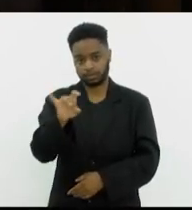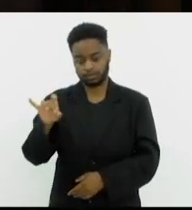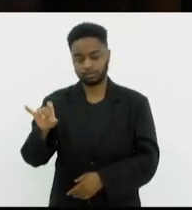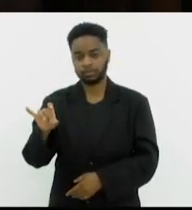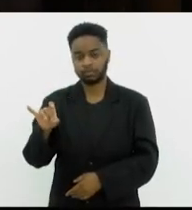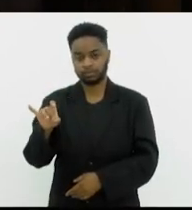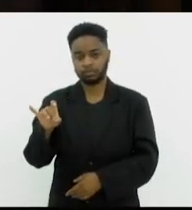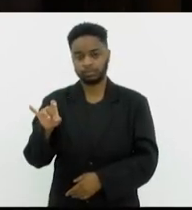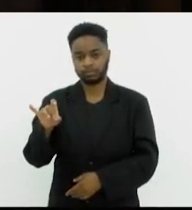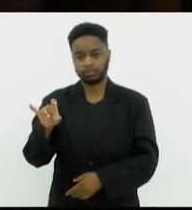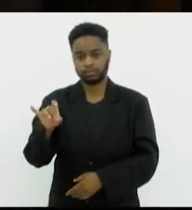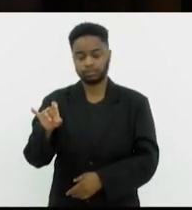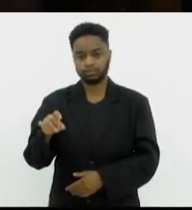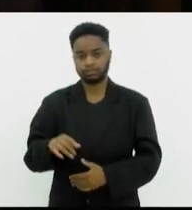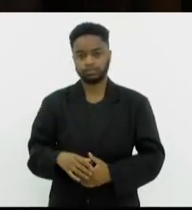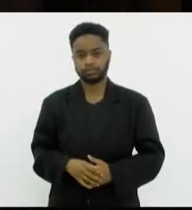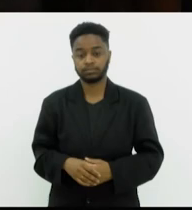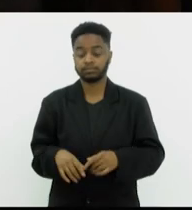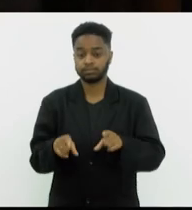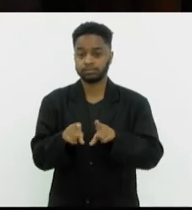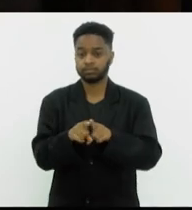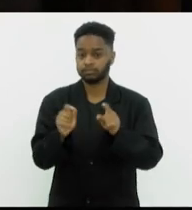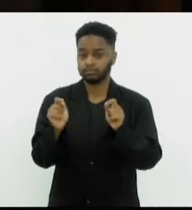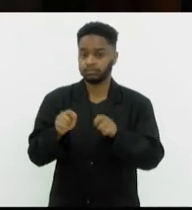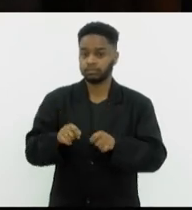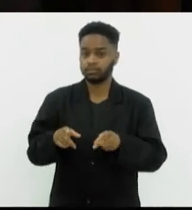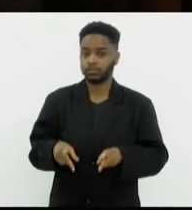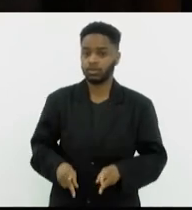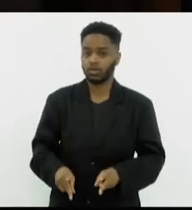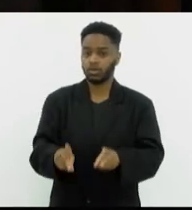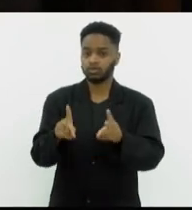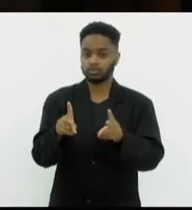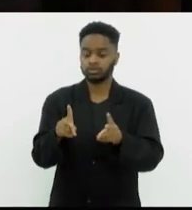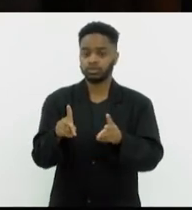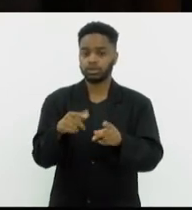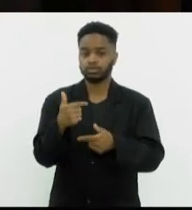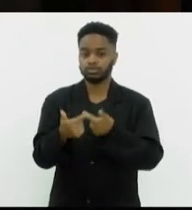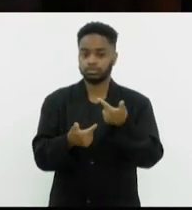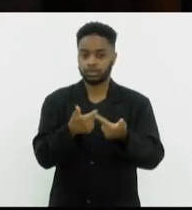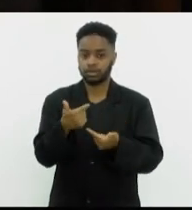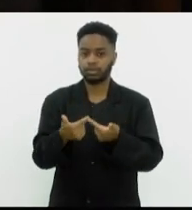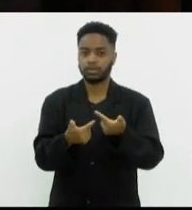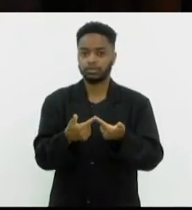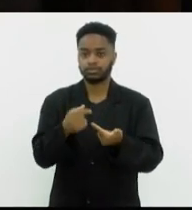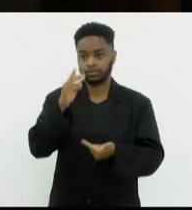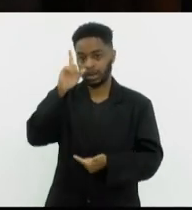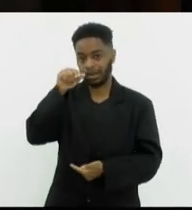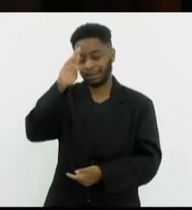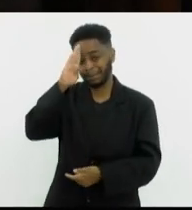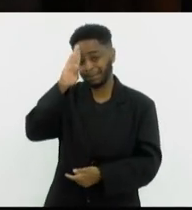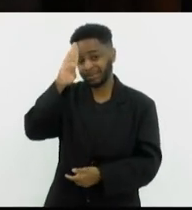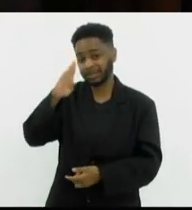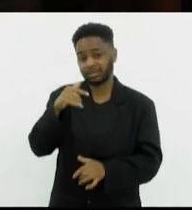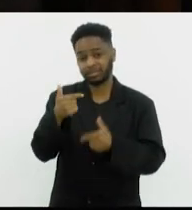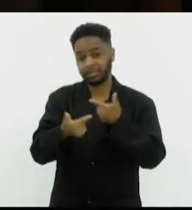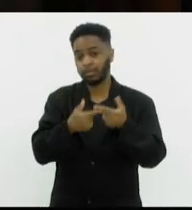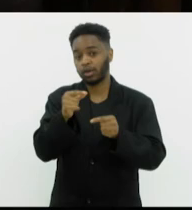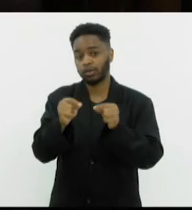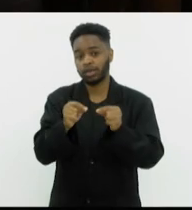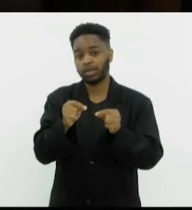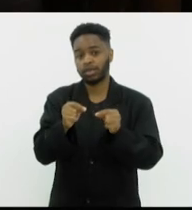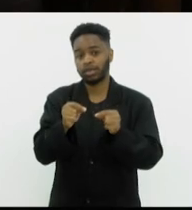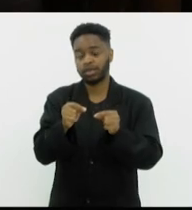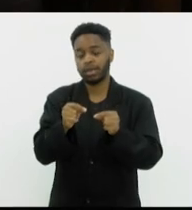pessoas e que possam continuar fazendo o seu trabalho, que é, sobretudo, um trabalho de